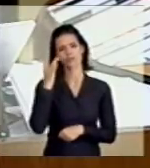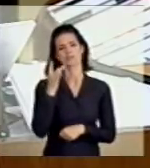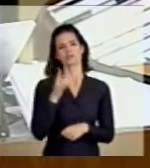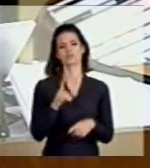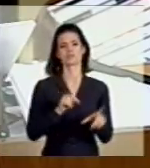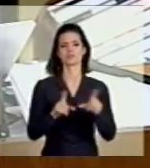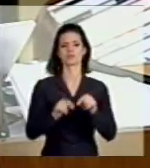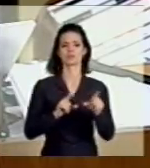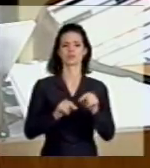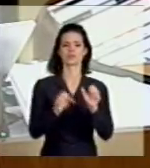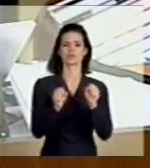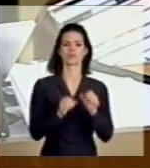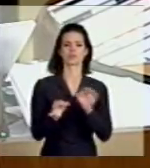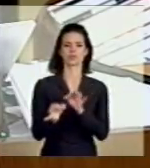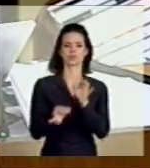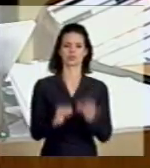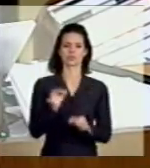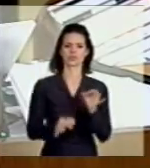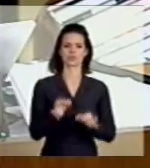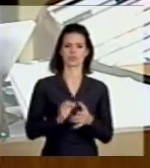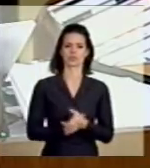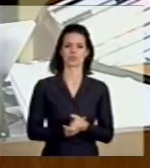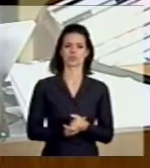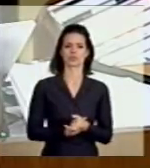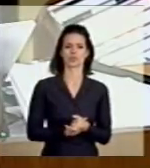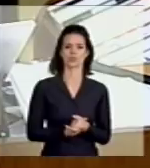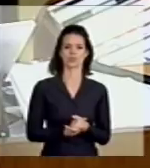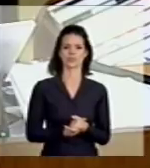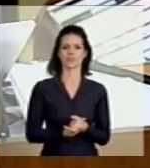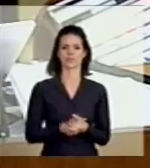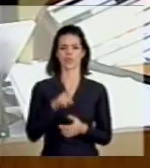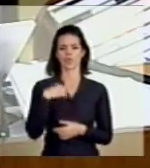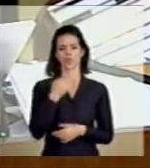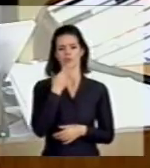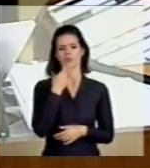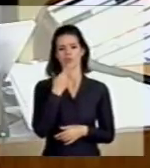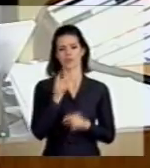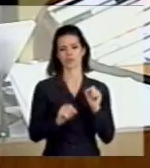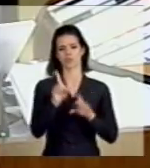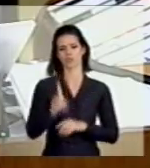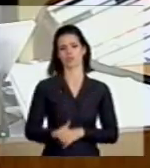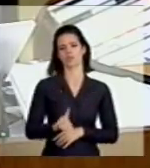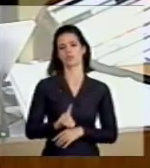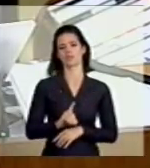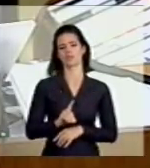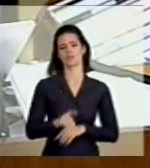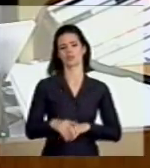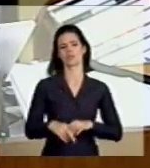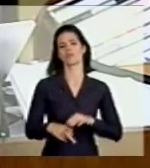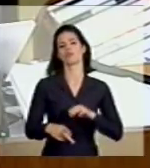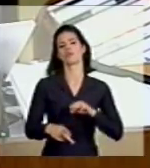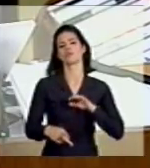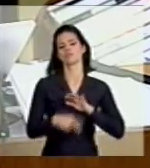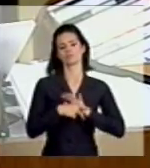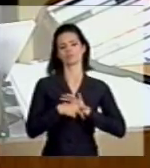Poder Judiciário. Nós simplesmente estamos homologando um acordo relativamente aos direitos patrimoniais disponíveis que constam deste